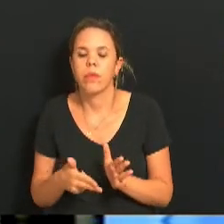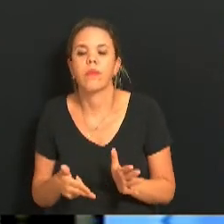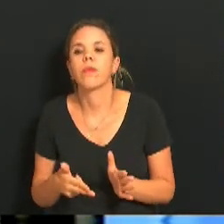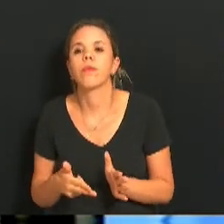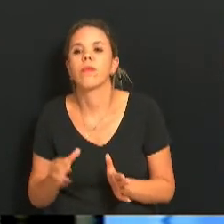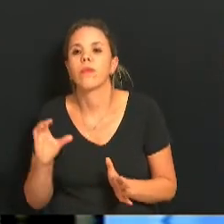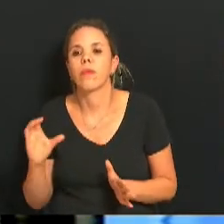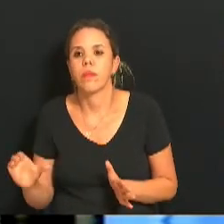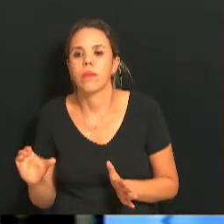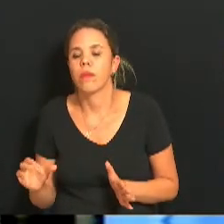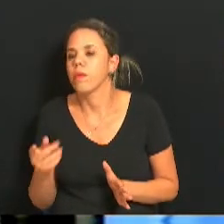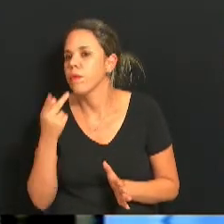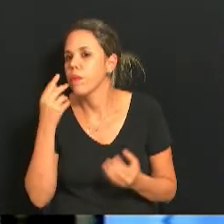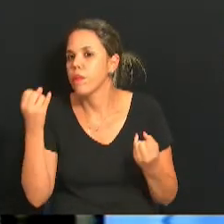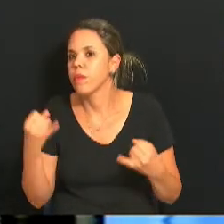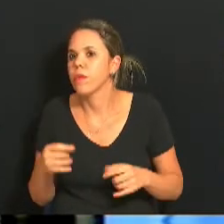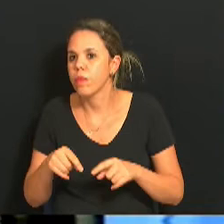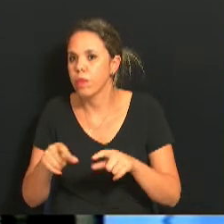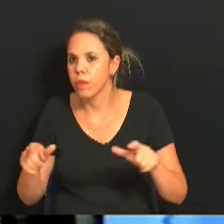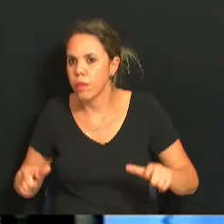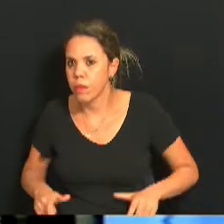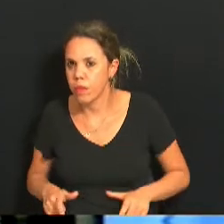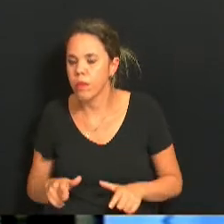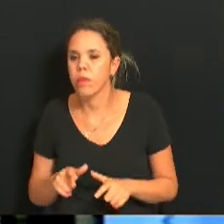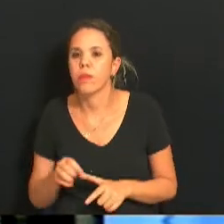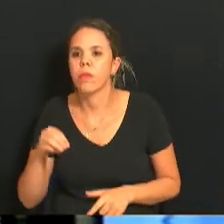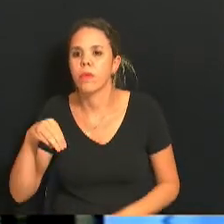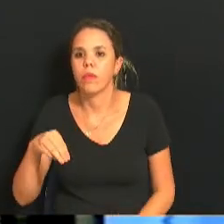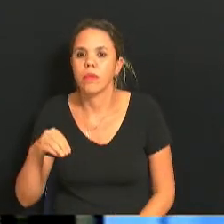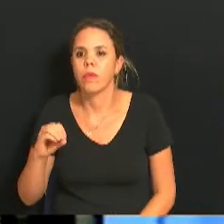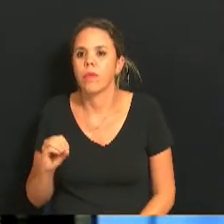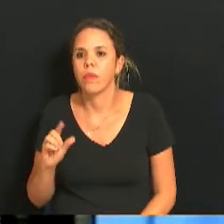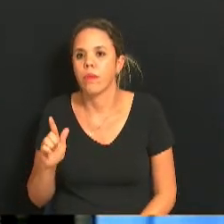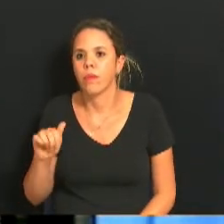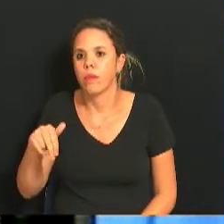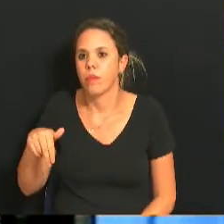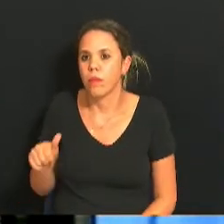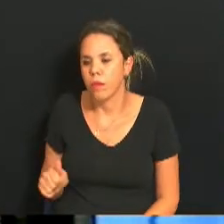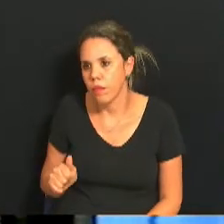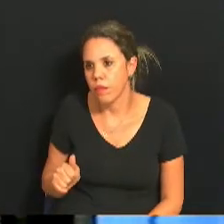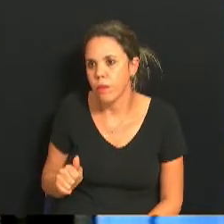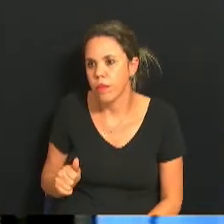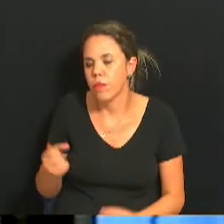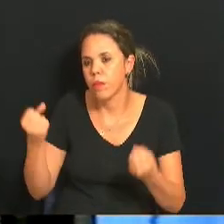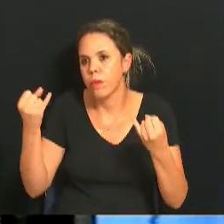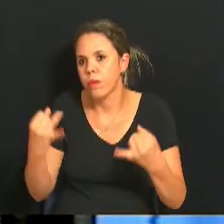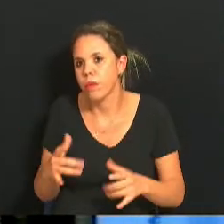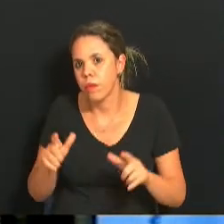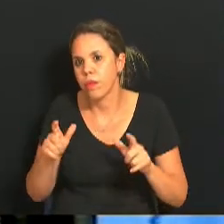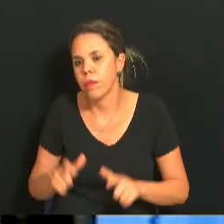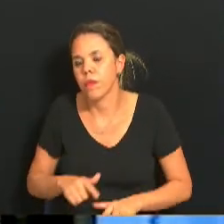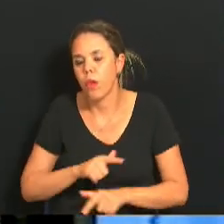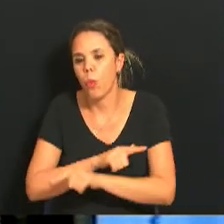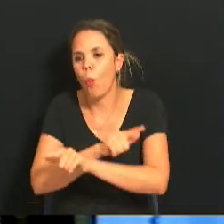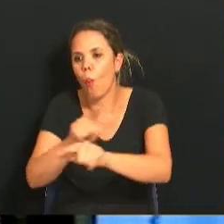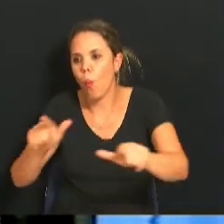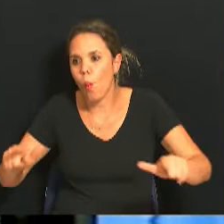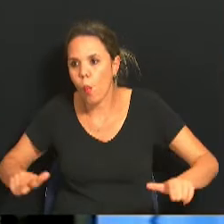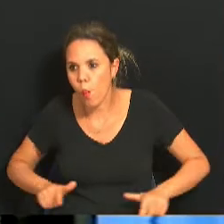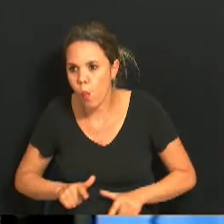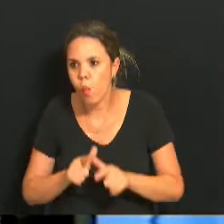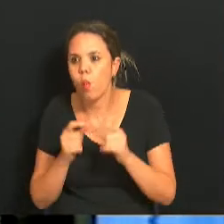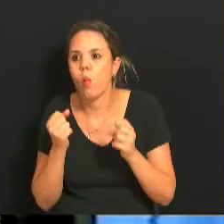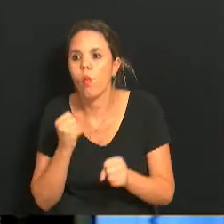e fala do pátio da companhia Mogiana Paulista vai dizer espaços vazios entre as